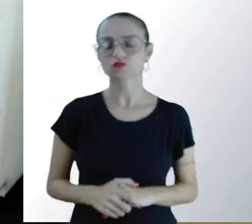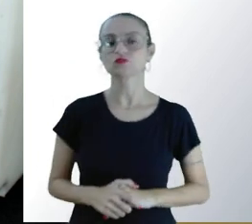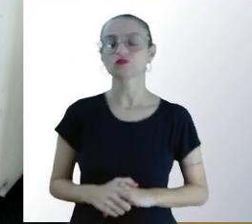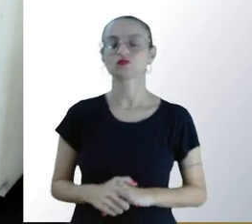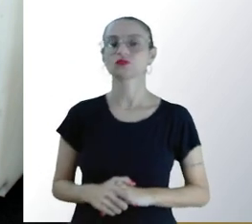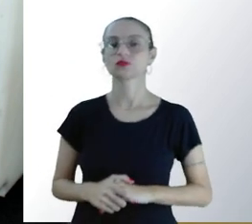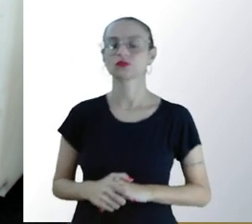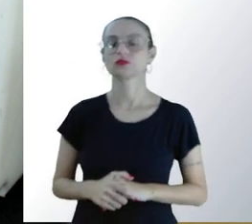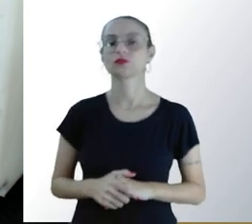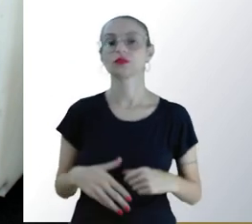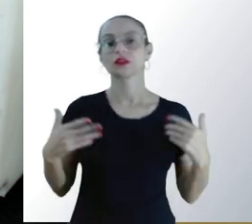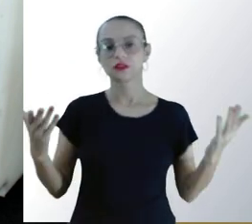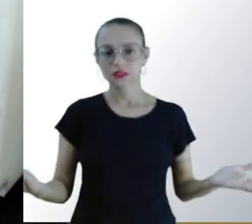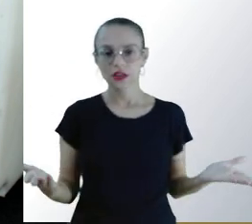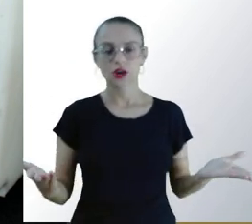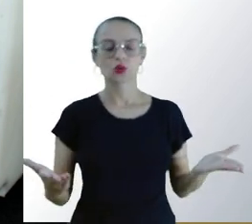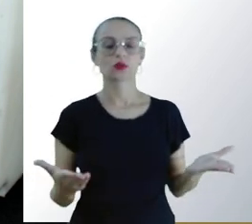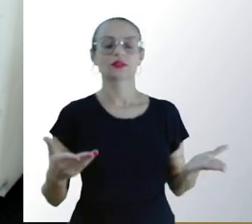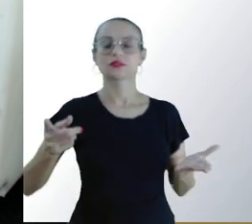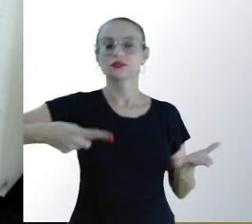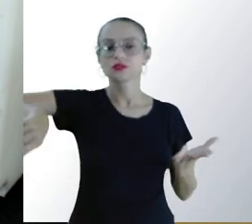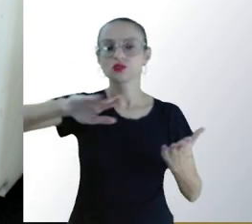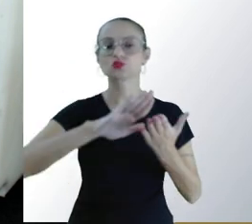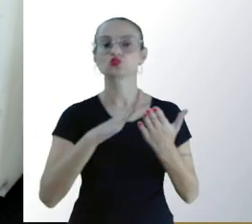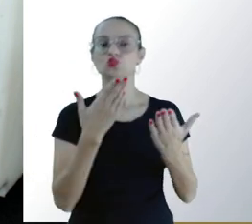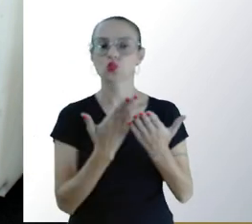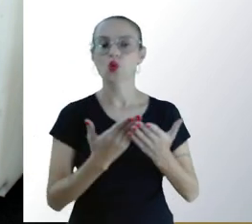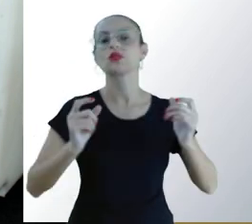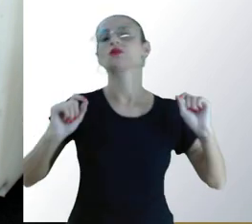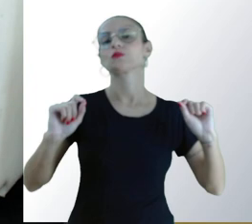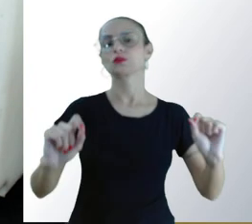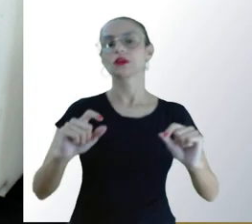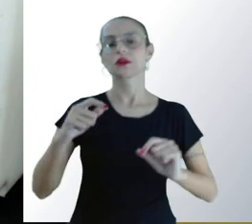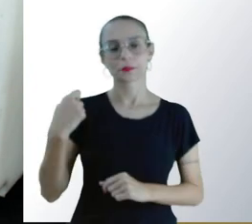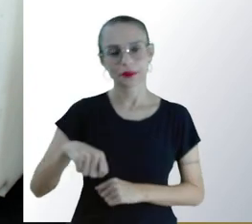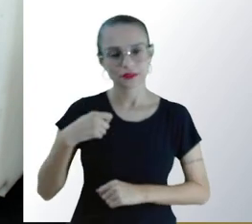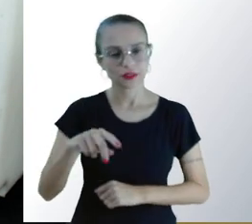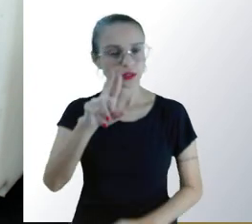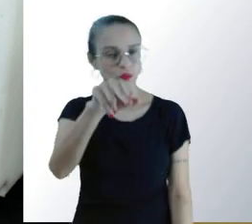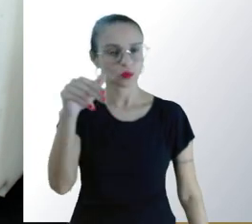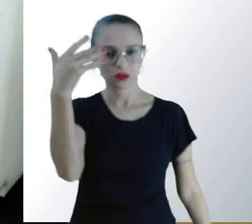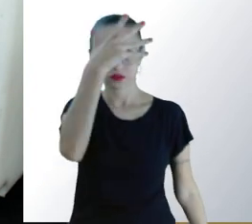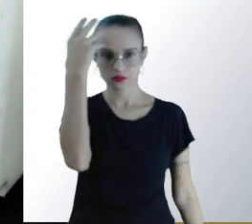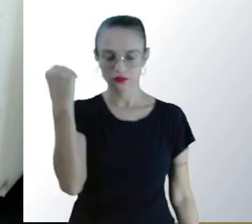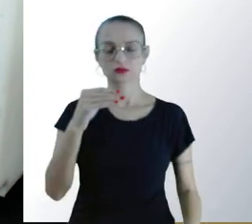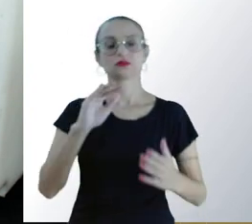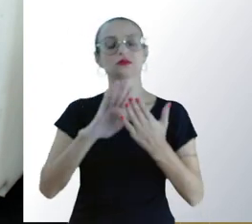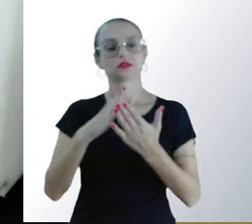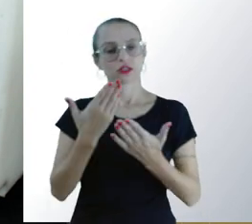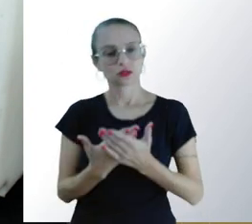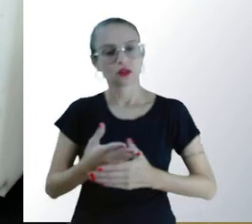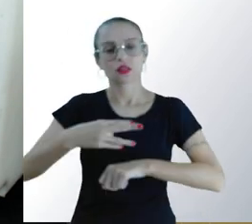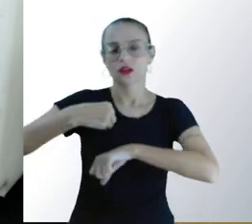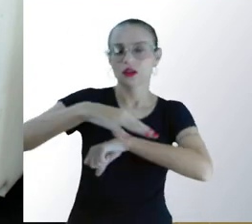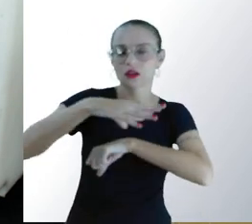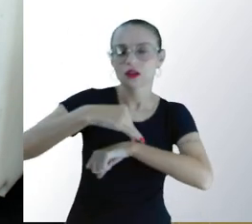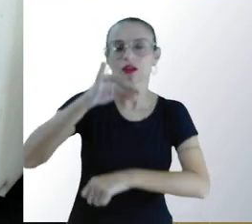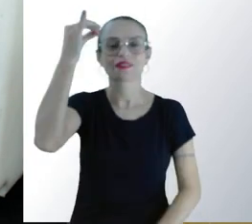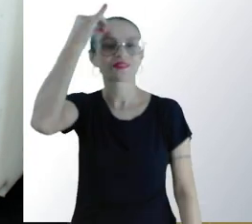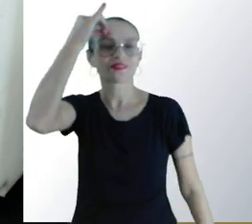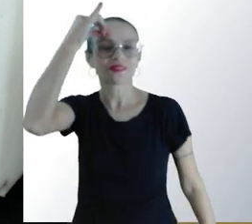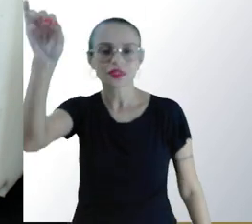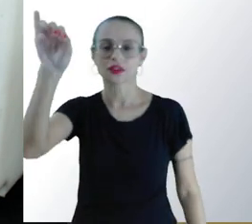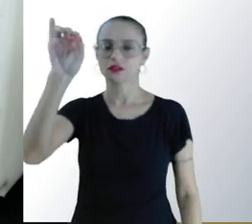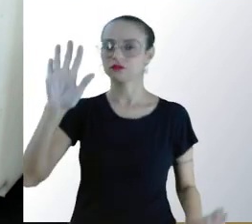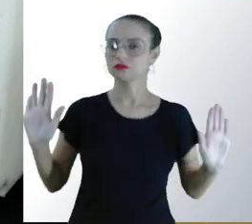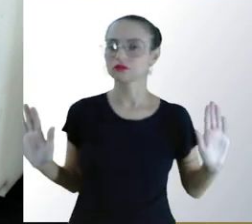aí a gente, né, para a escola, né, reforçar que nunca esquecer, a escola trabalha com a prevenção, eu preciso